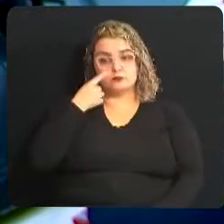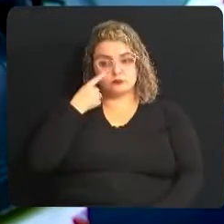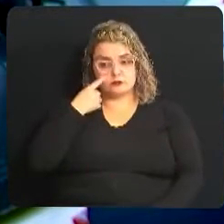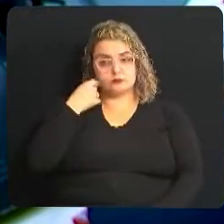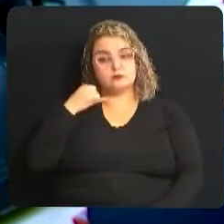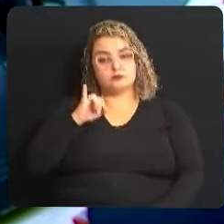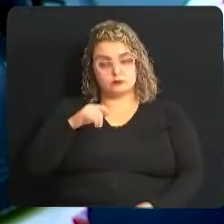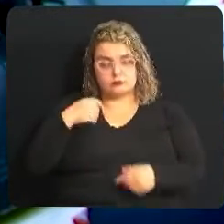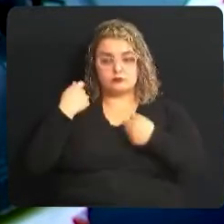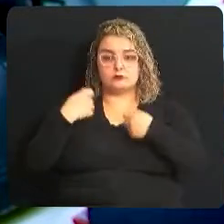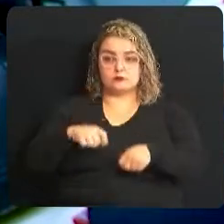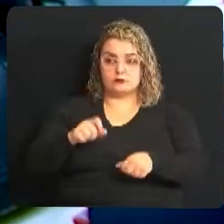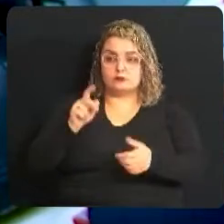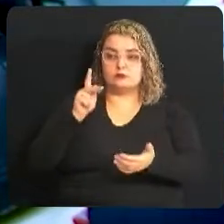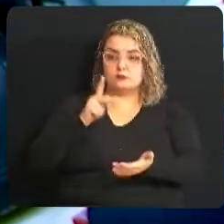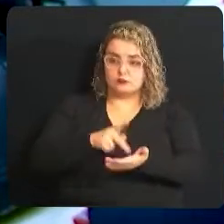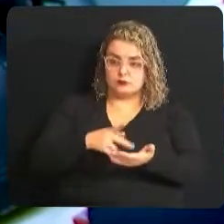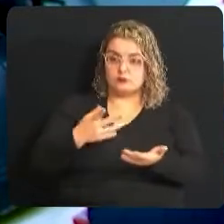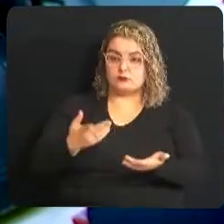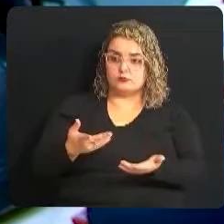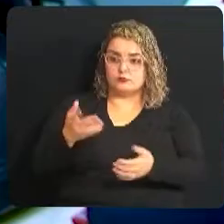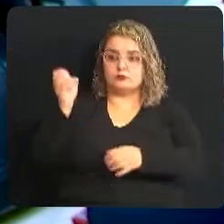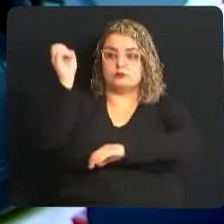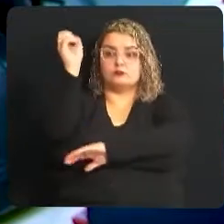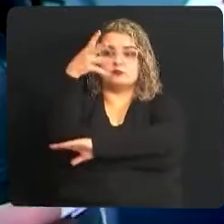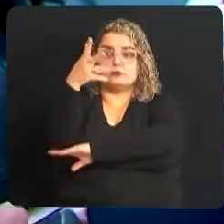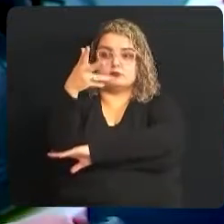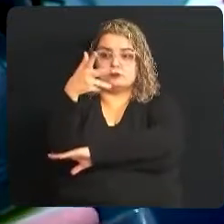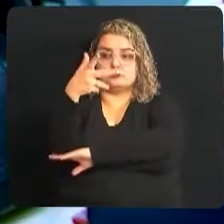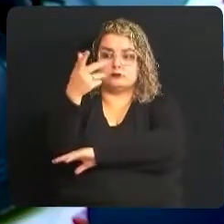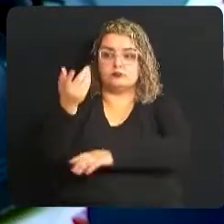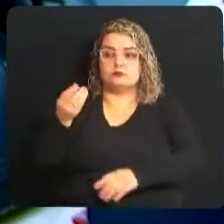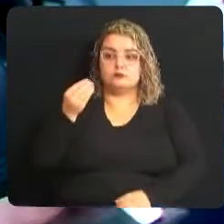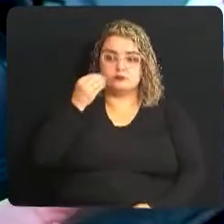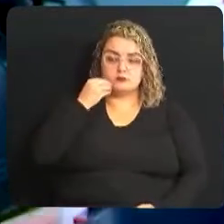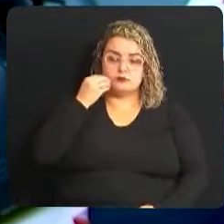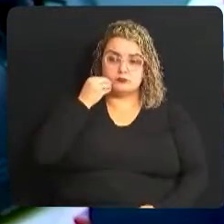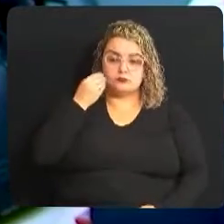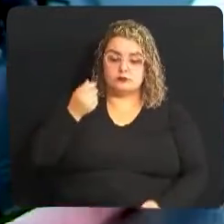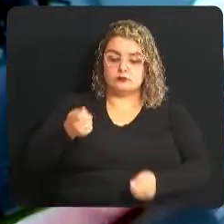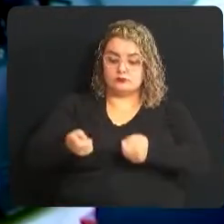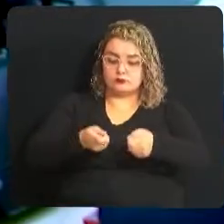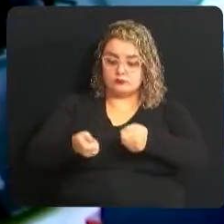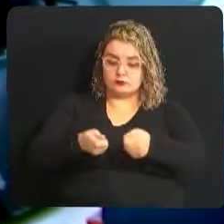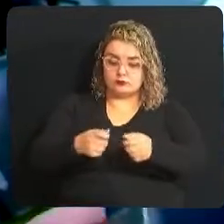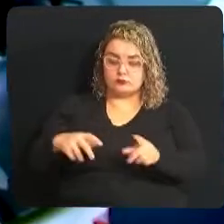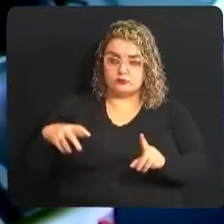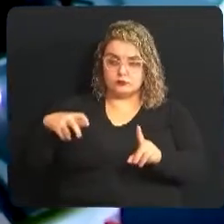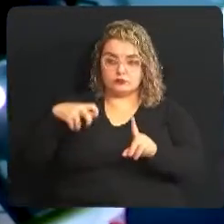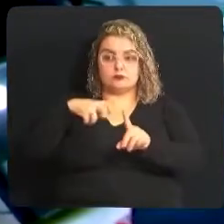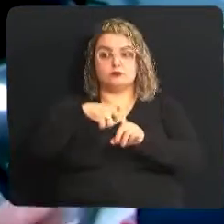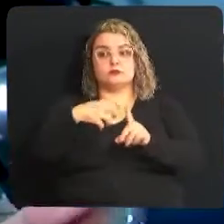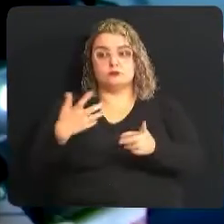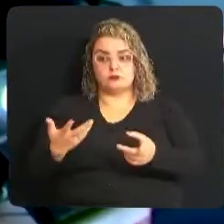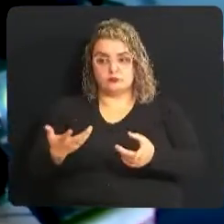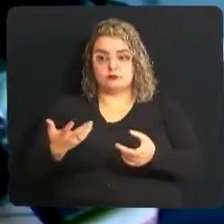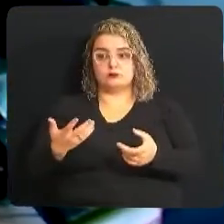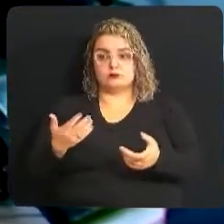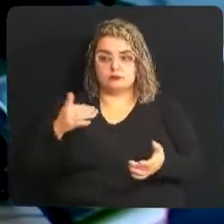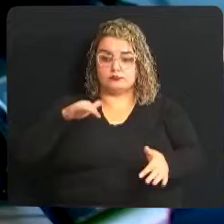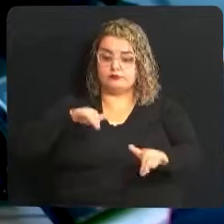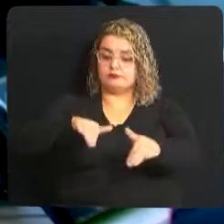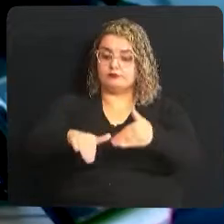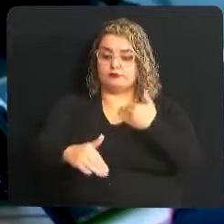o caso da implantação de um radar de velocidade, no sentido de tentar conter, né, aqueles motoristas que